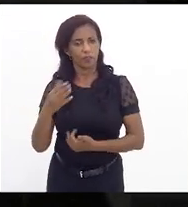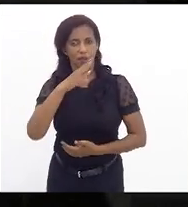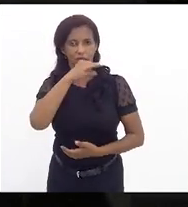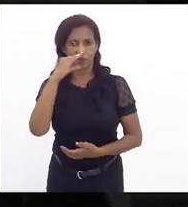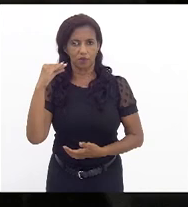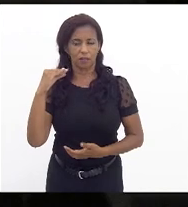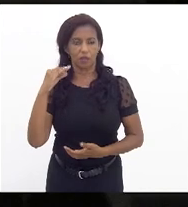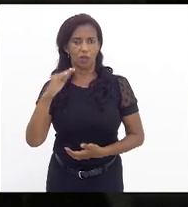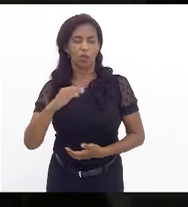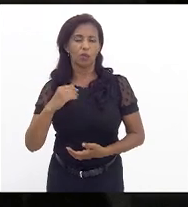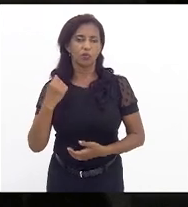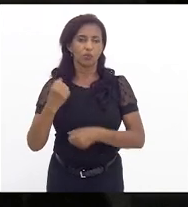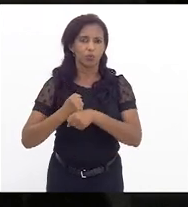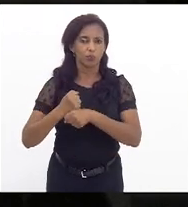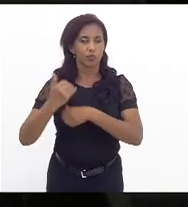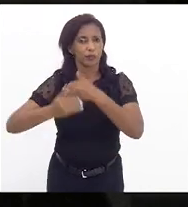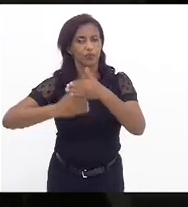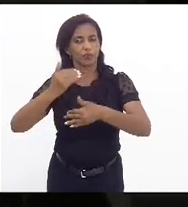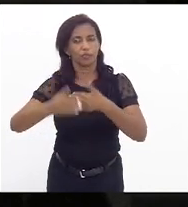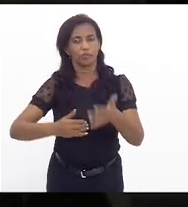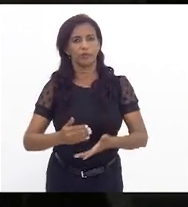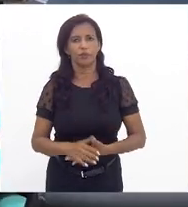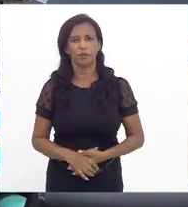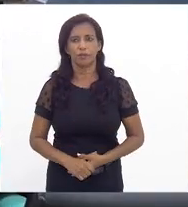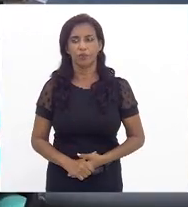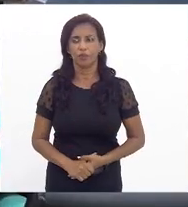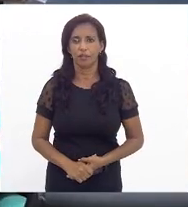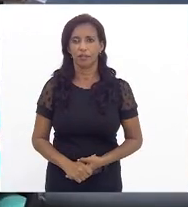adolescentes, no próximo período aqui no Rio de Janeiro.